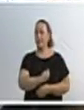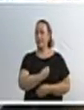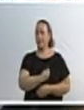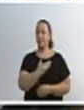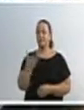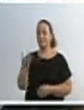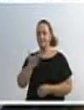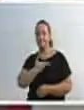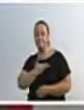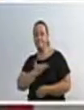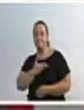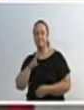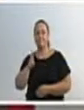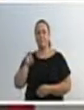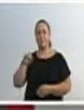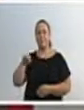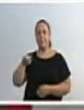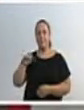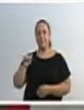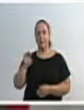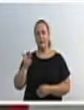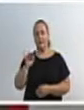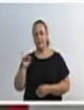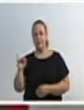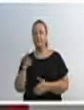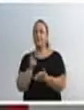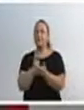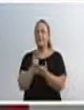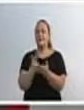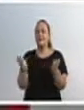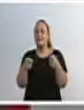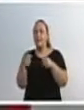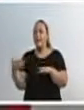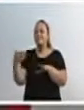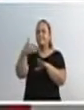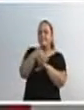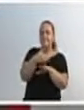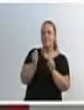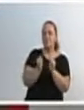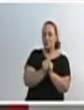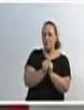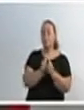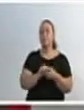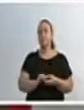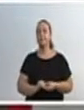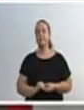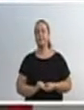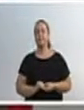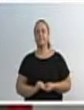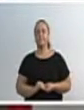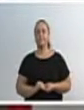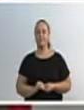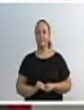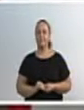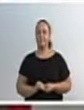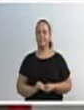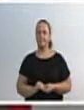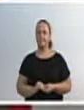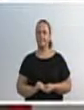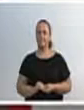Bonatti, quando possível sempre presente a essa casa. Eu quero fazer aqui